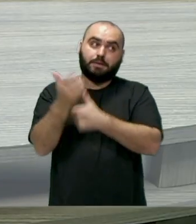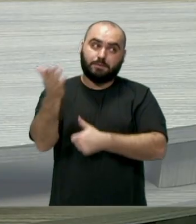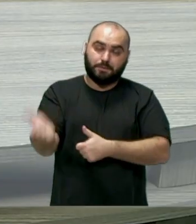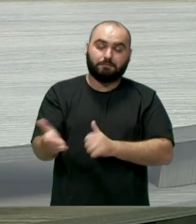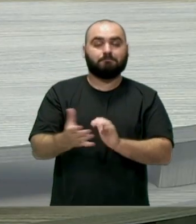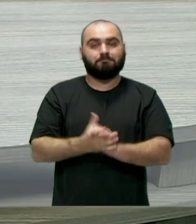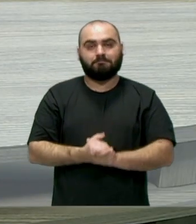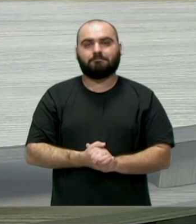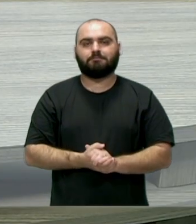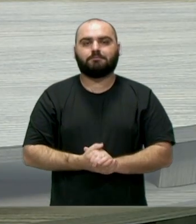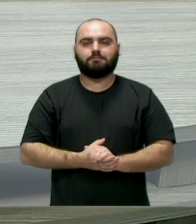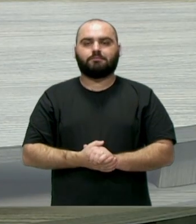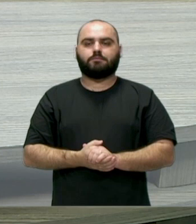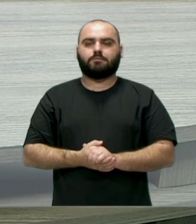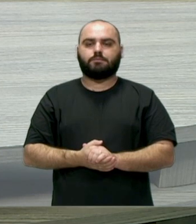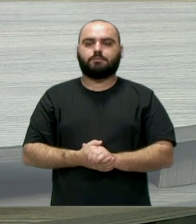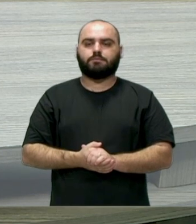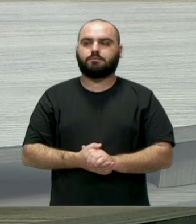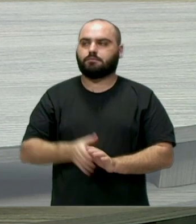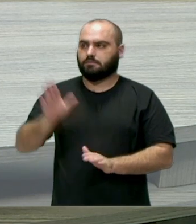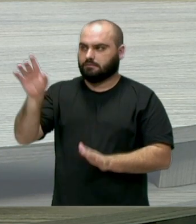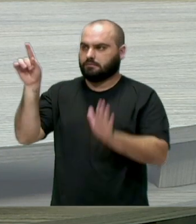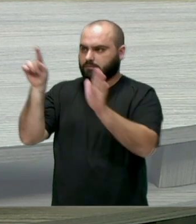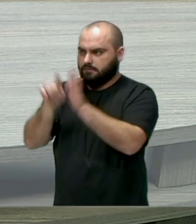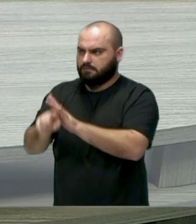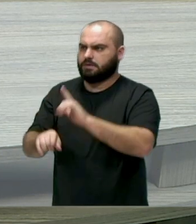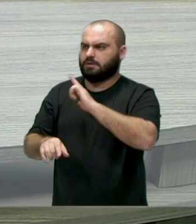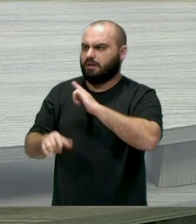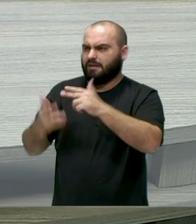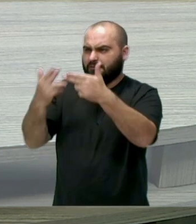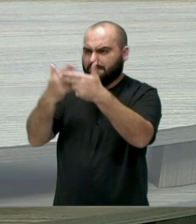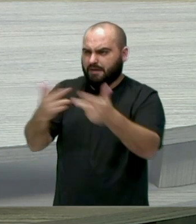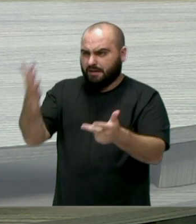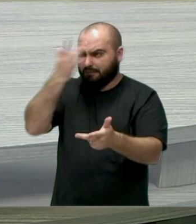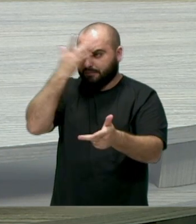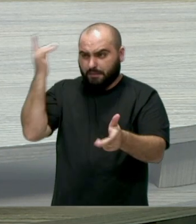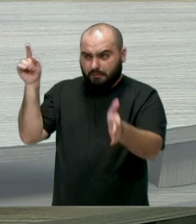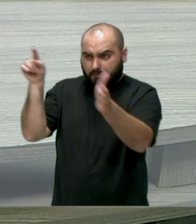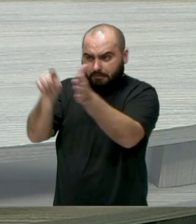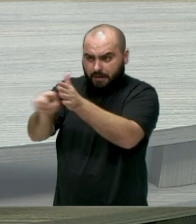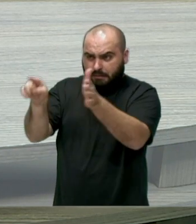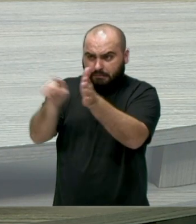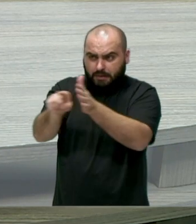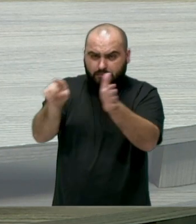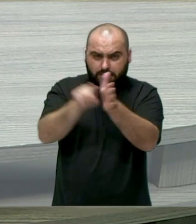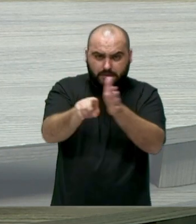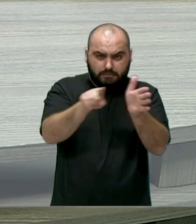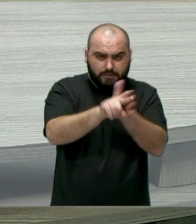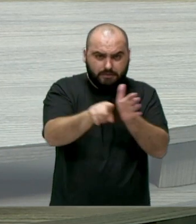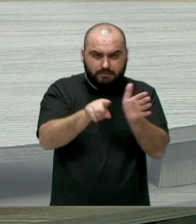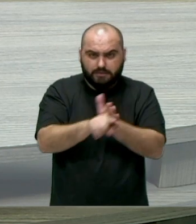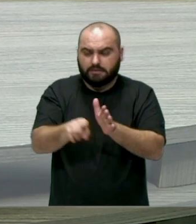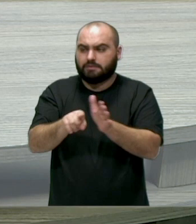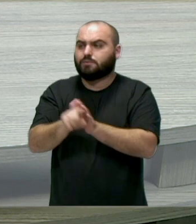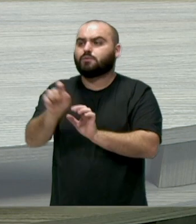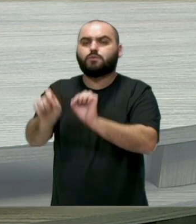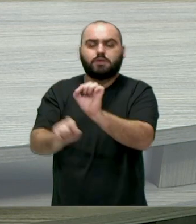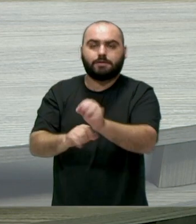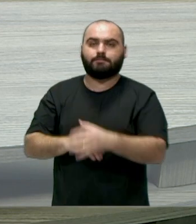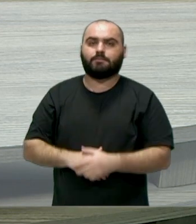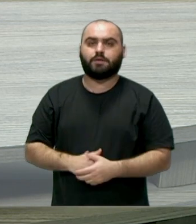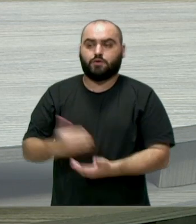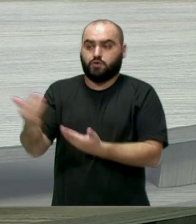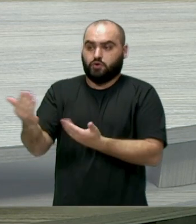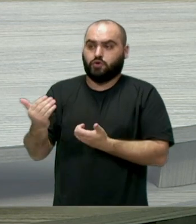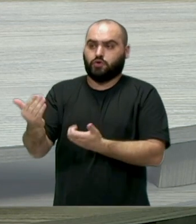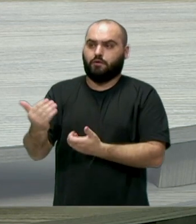assim, tem muita gente que ainda questiona esse poder de colocar o jovem